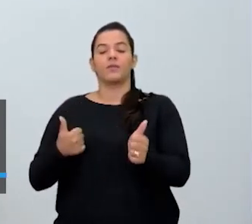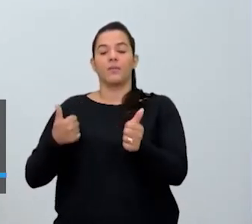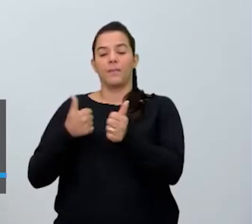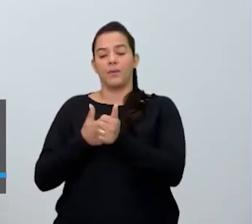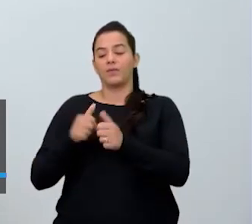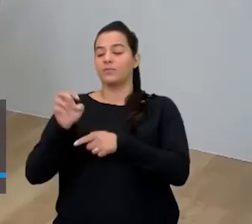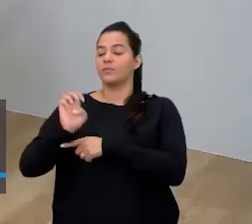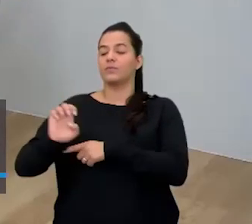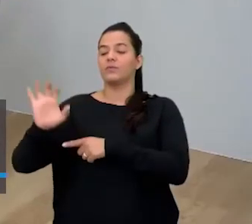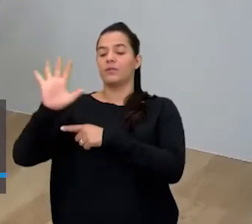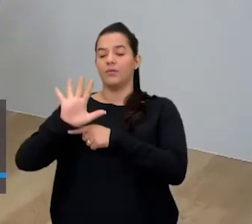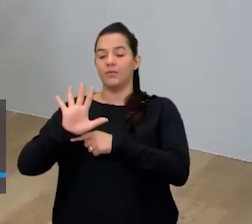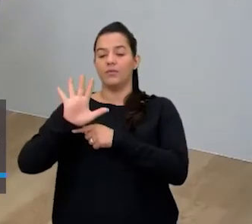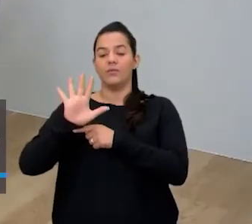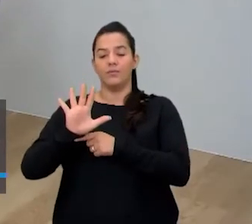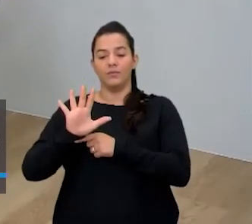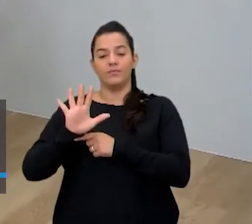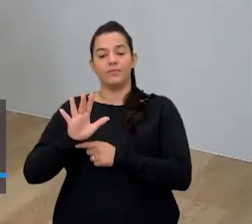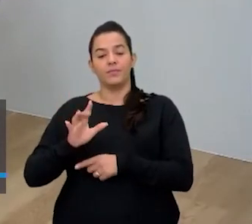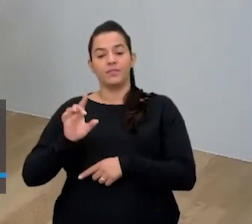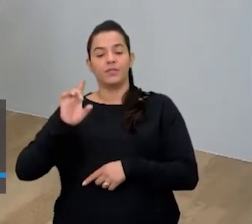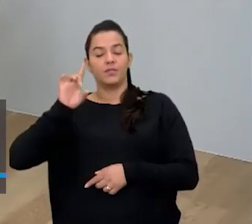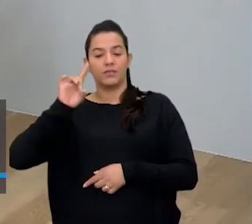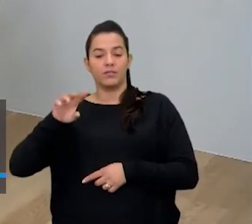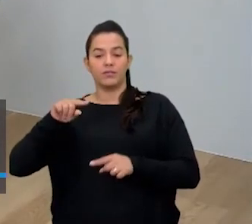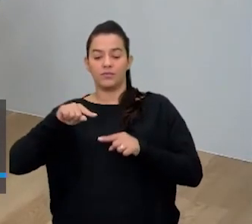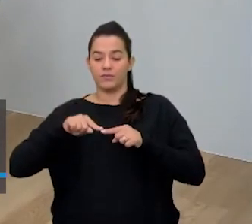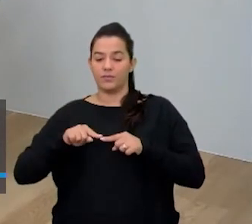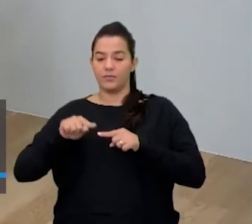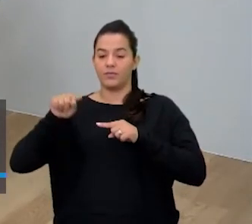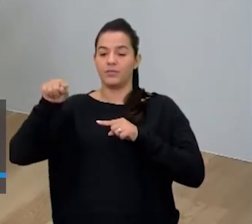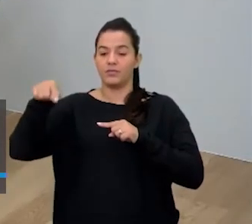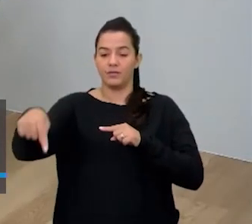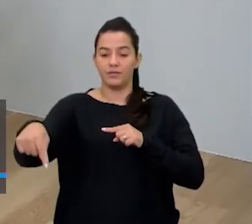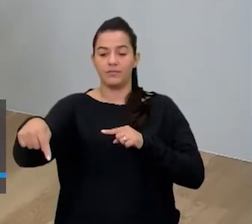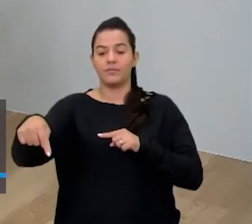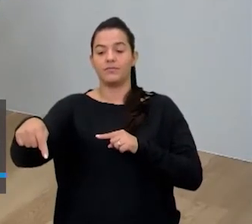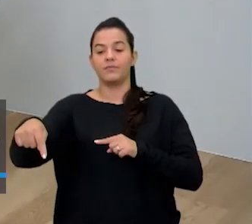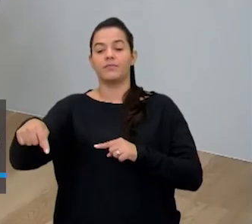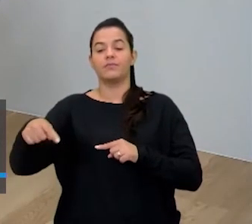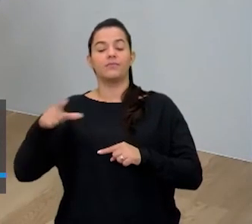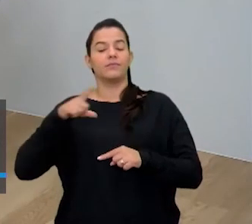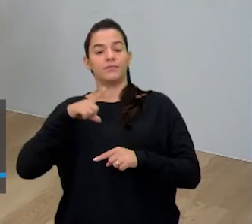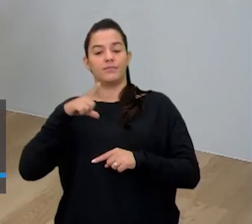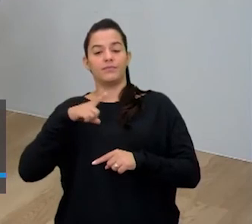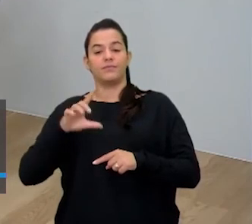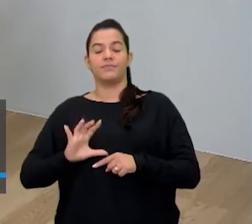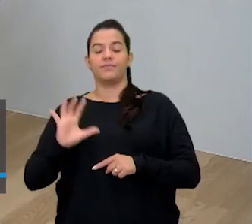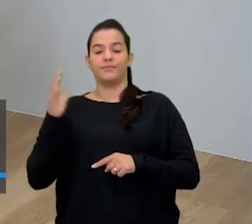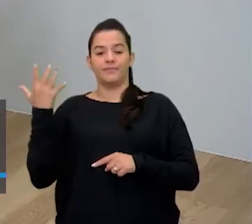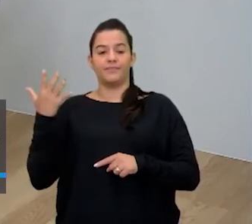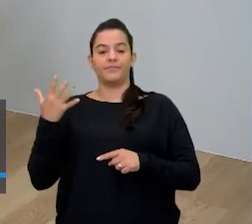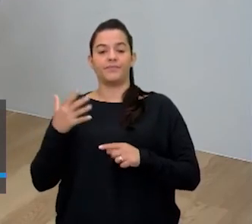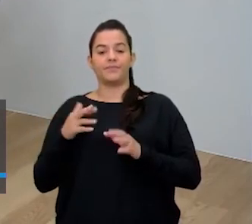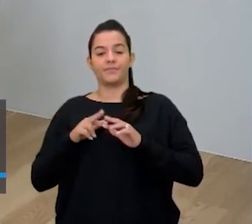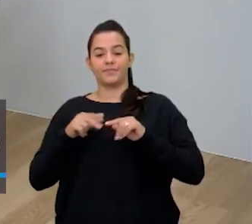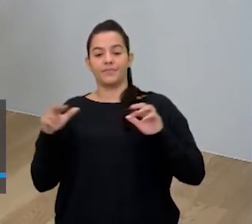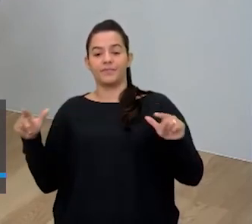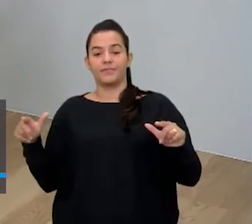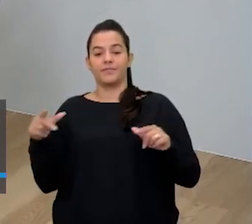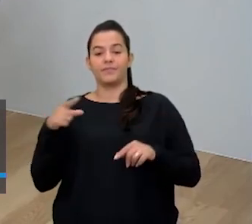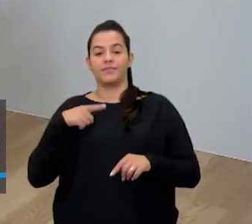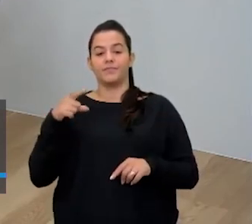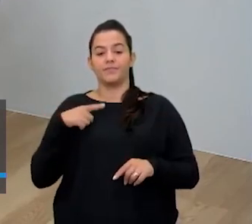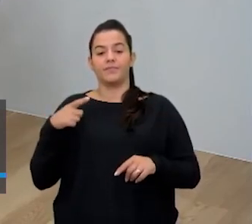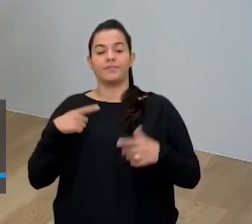Europa. Então basta você atravessar o Mediterrâneo, que você sai de uma situação caracterizada